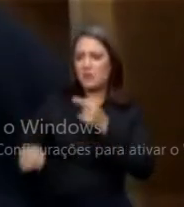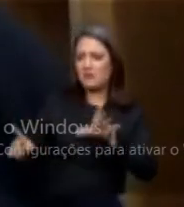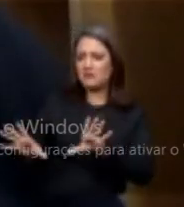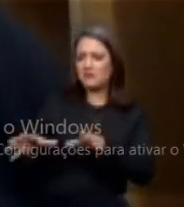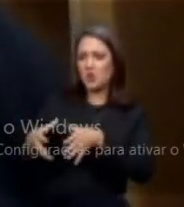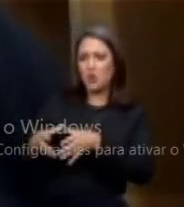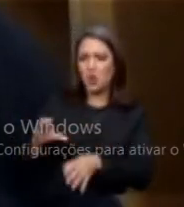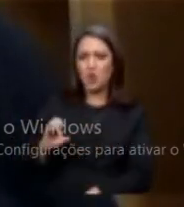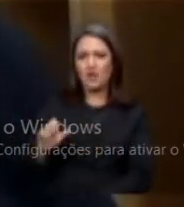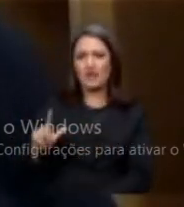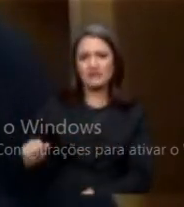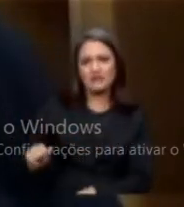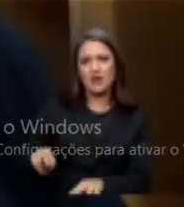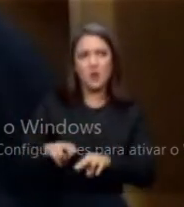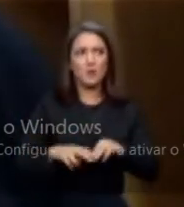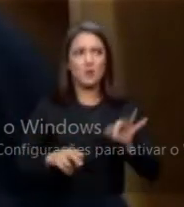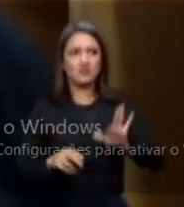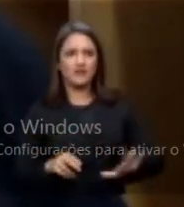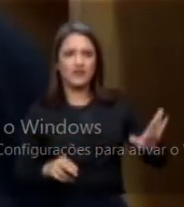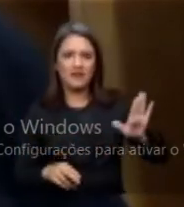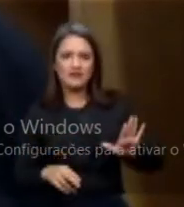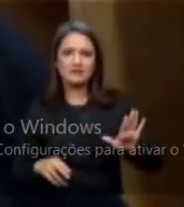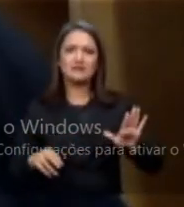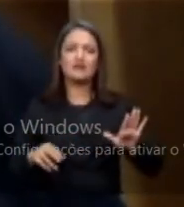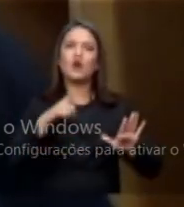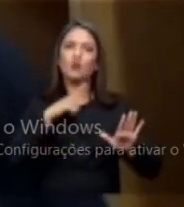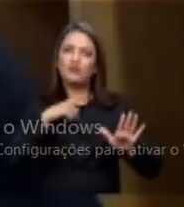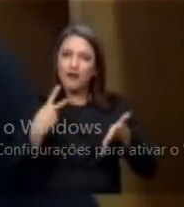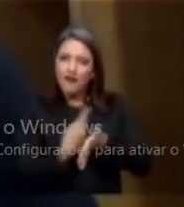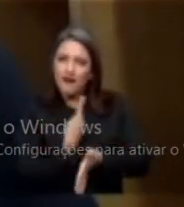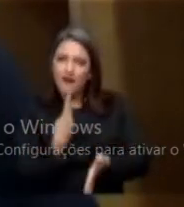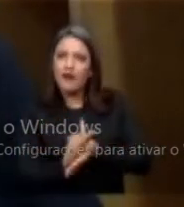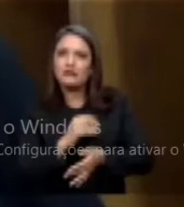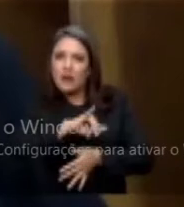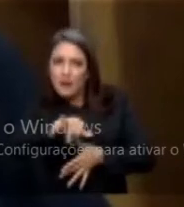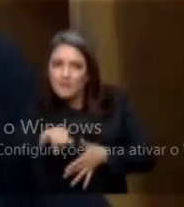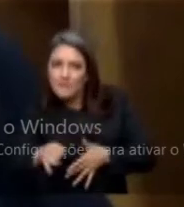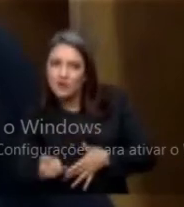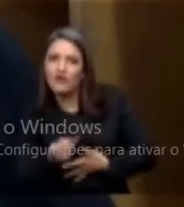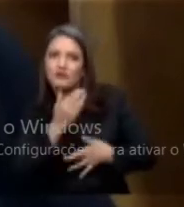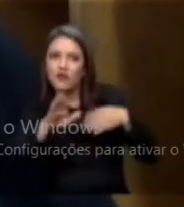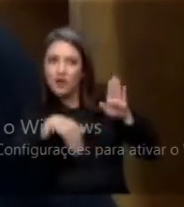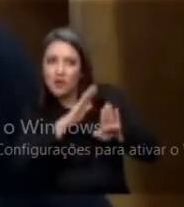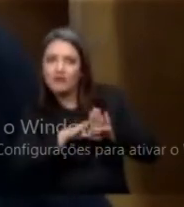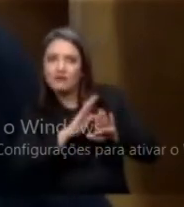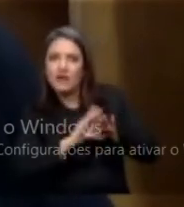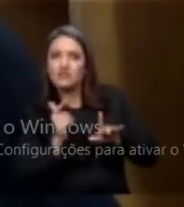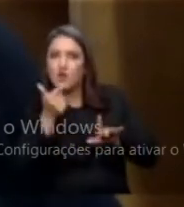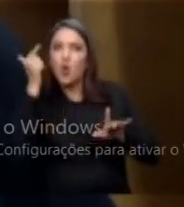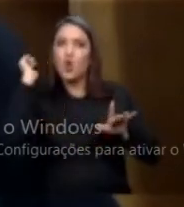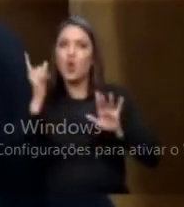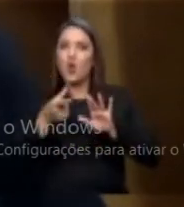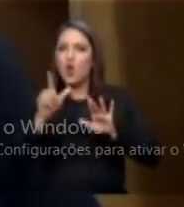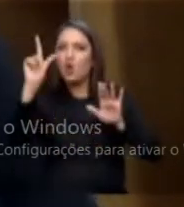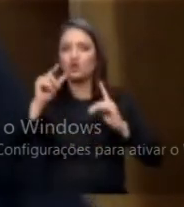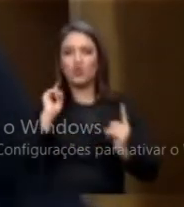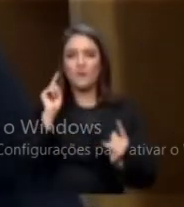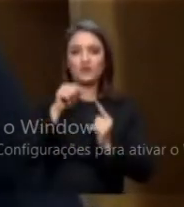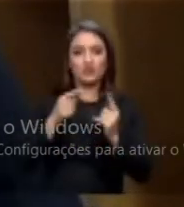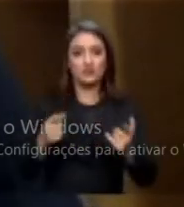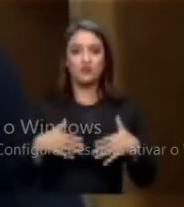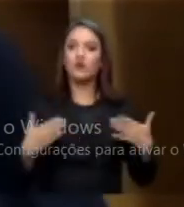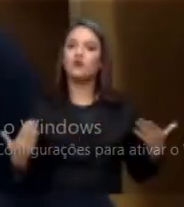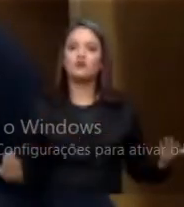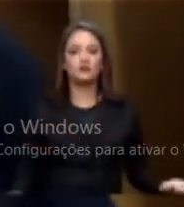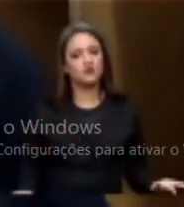da criação de federações. Não confundamos, entende o Ministério Público, a discussão sobre a natureza de um